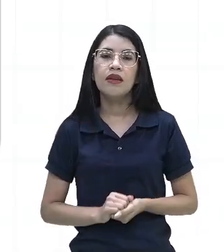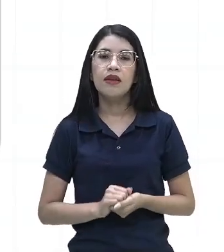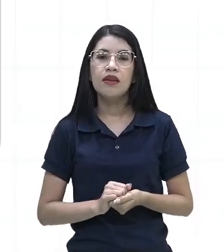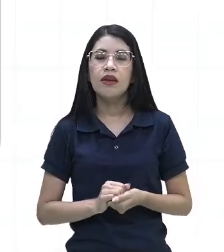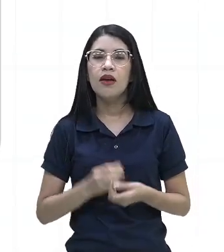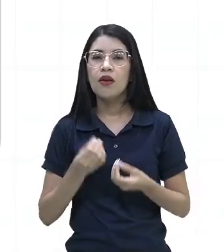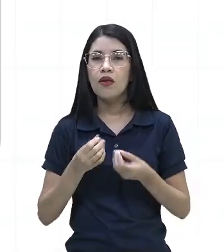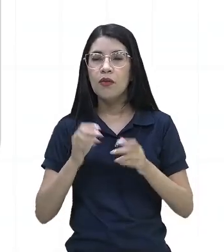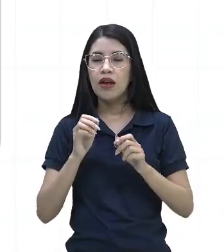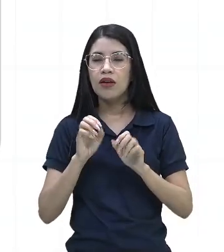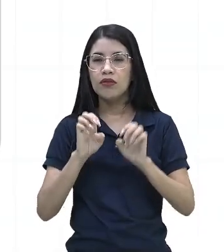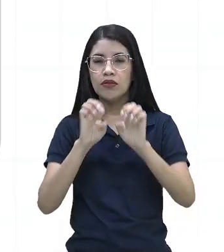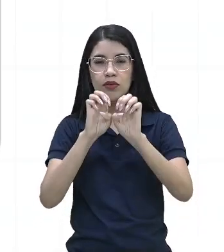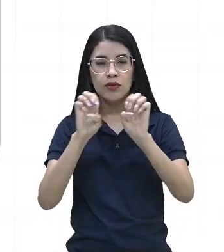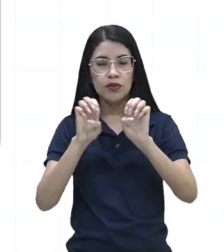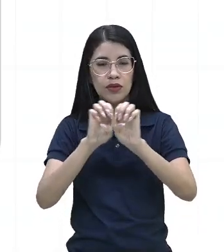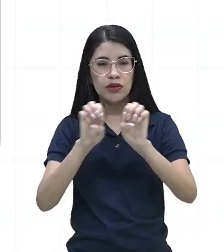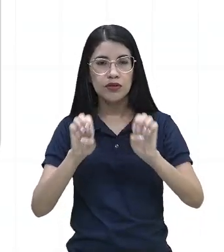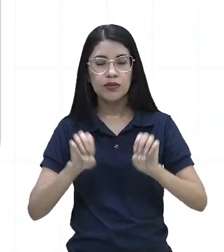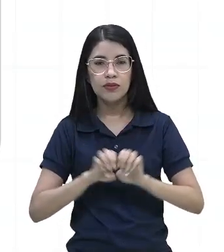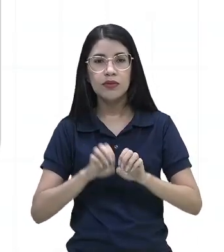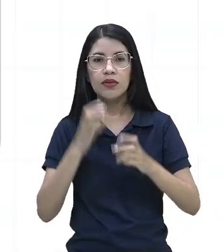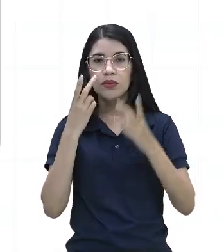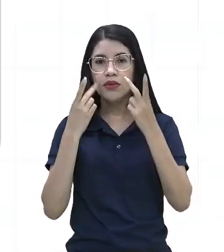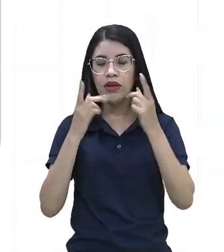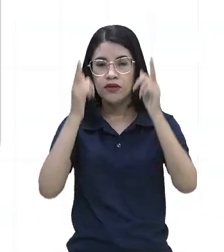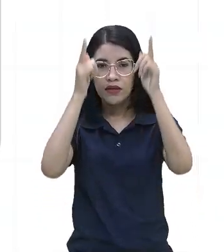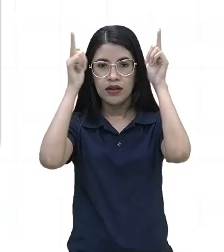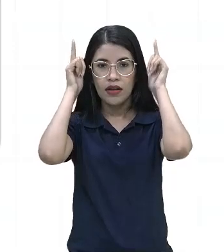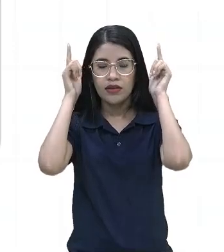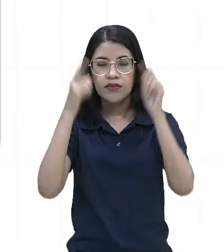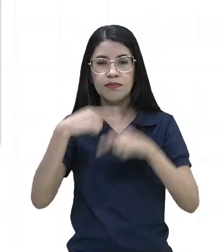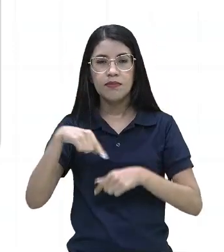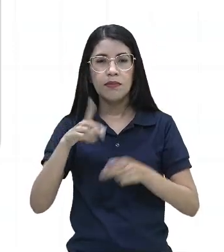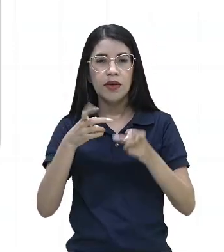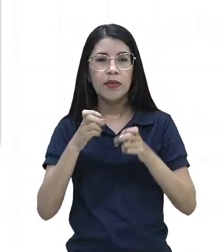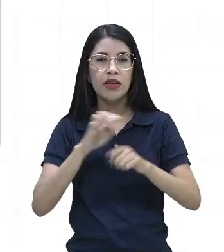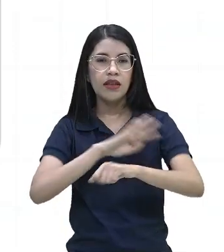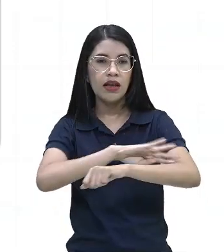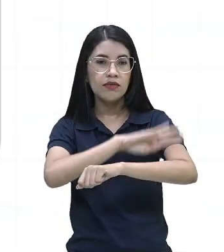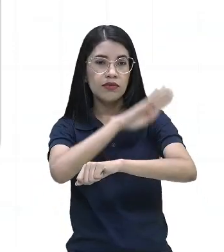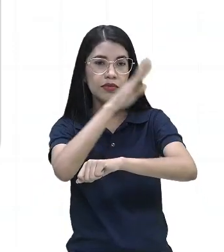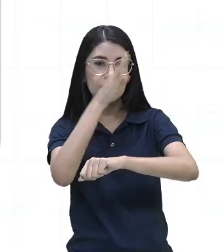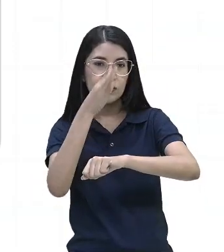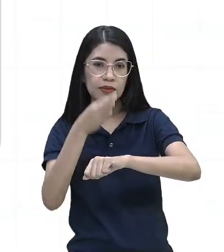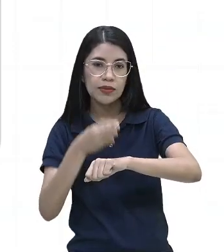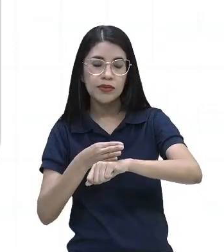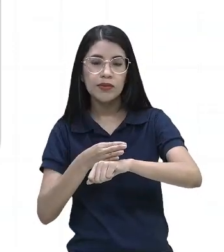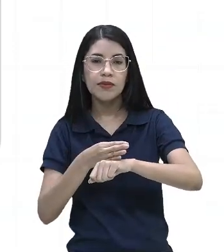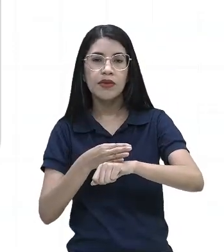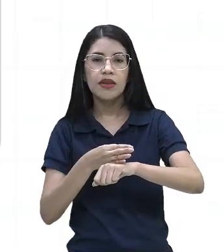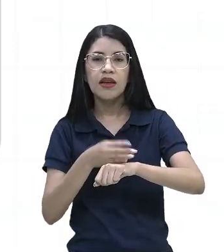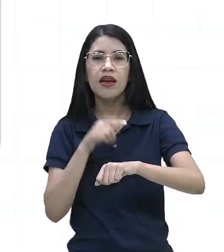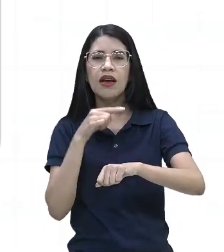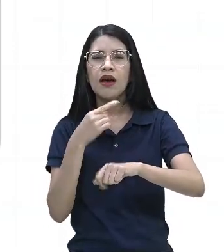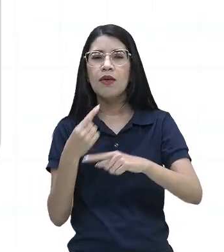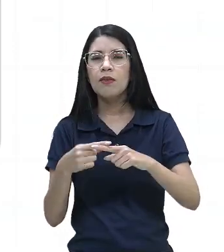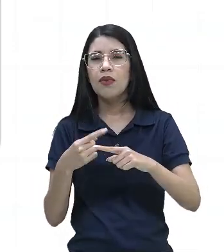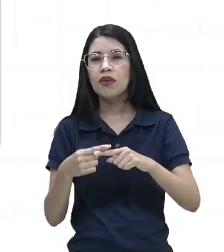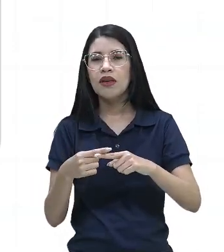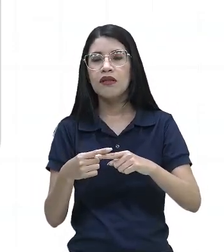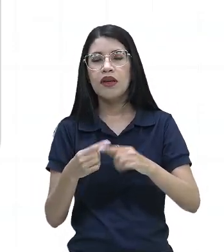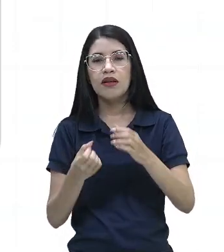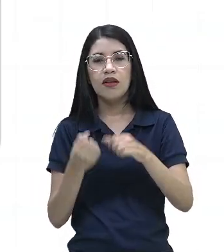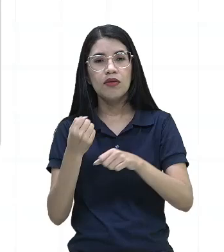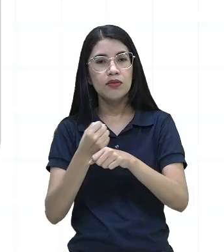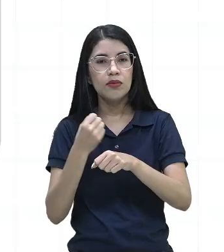um teatro grego. Vocês percebem que ele fica numa encosta, certo? Por que ele fica nessa encosta? É